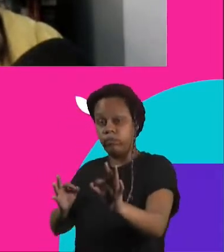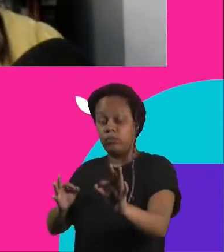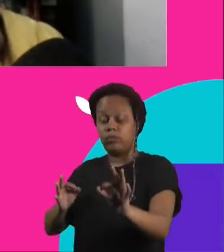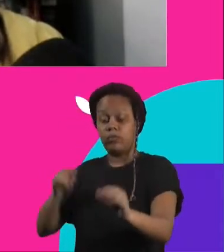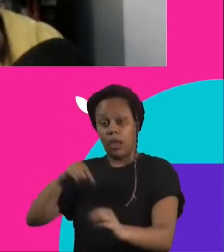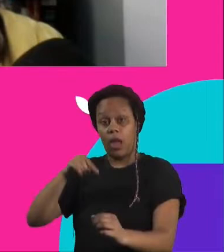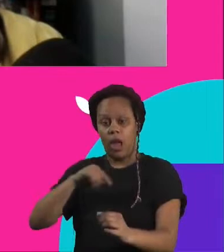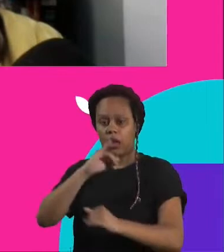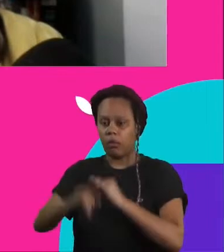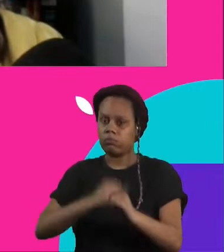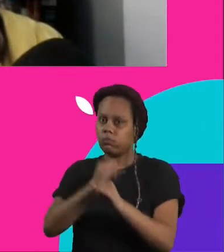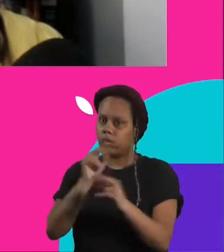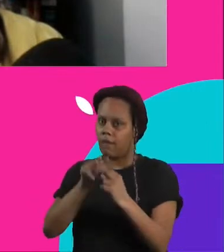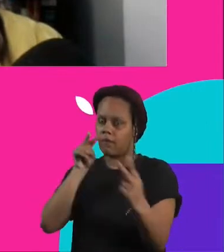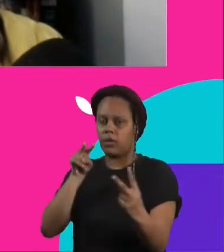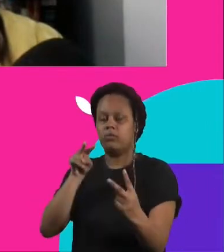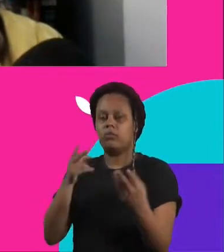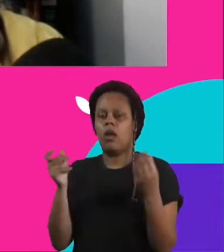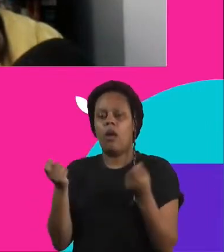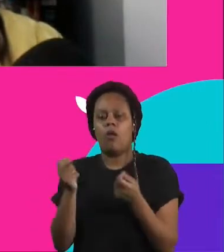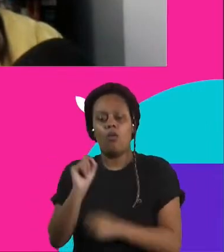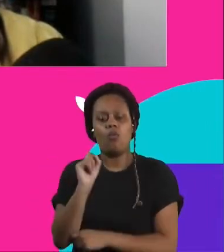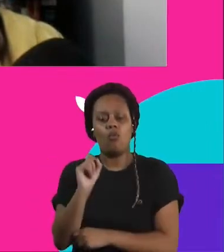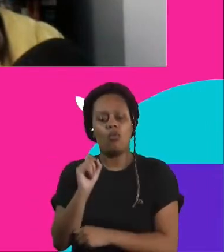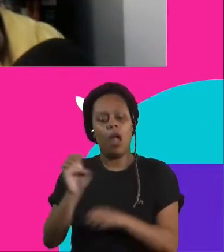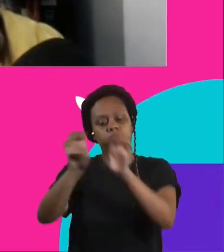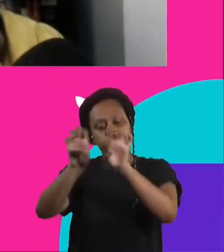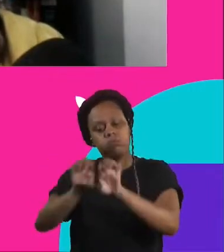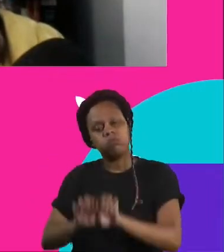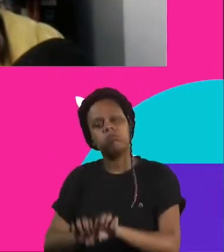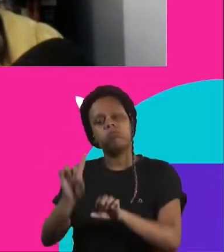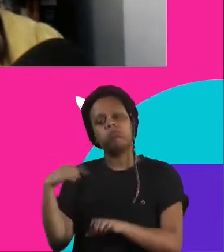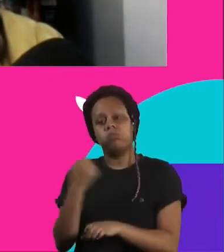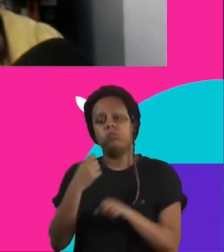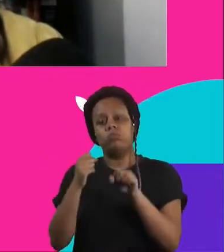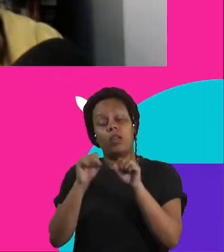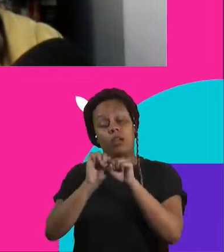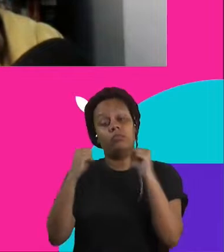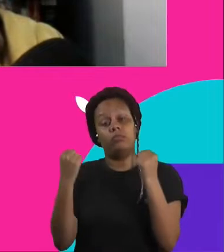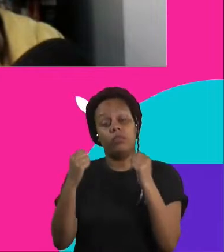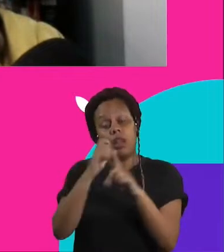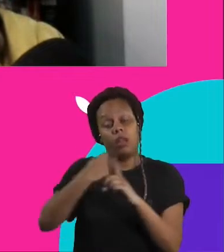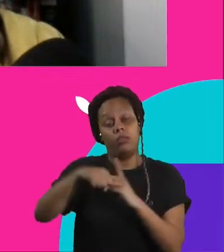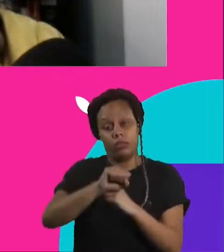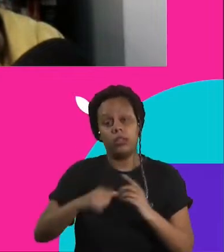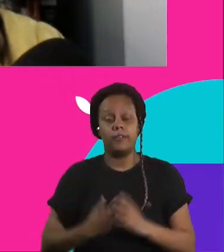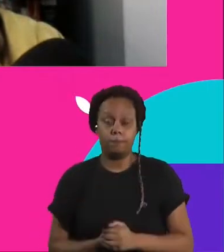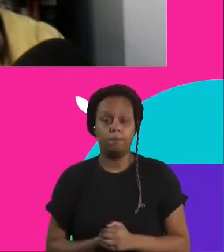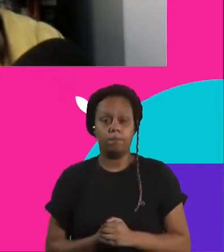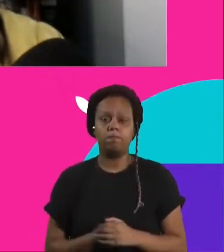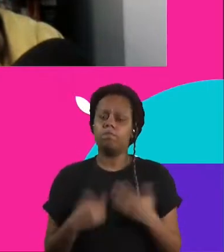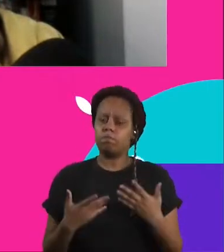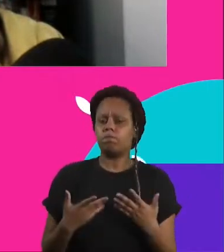enfim, daquilo que estrutura as nossas sociedades. Então, para começar, vale talvez dizer, né, explicar em algumas palavras